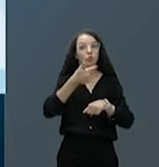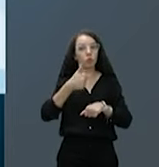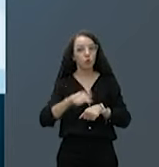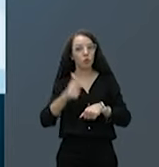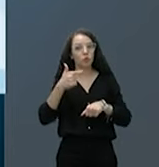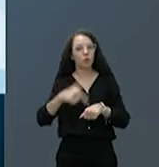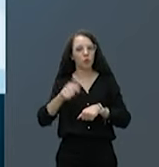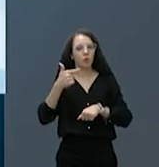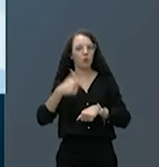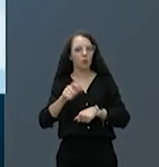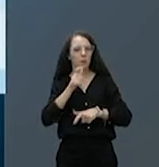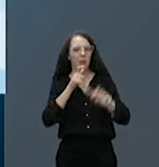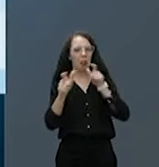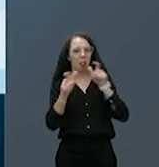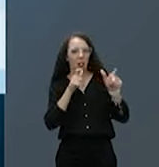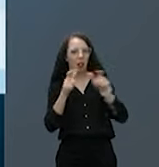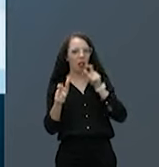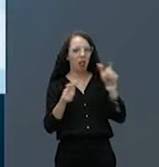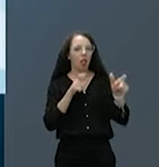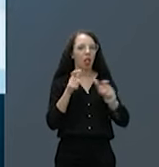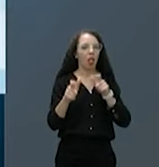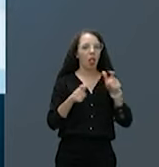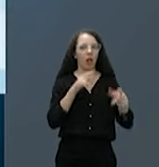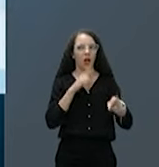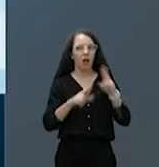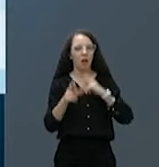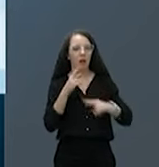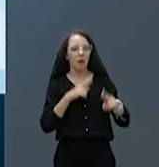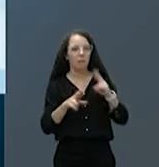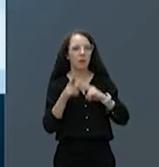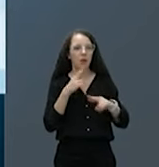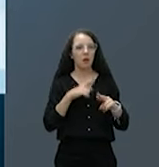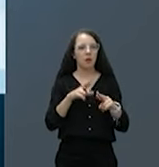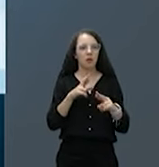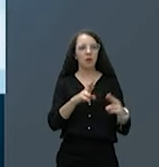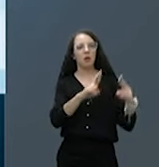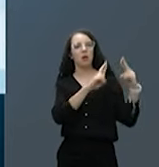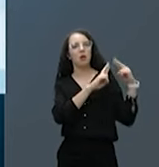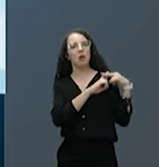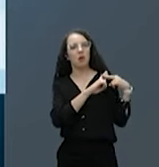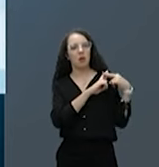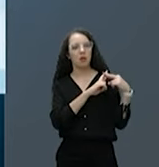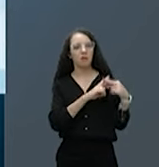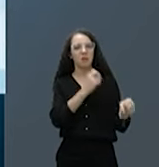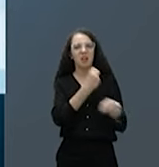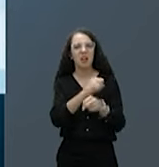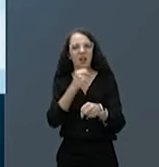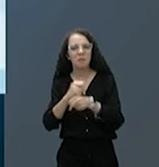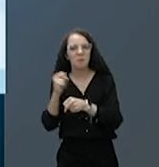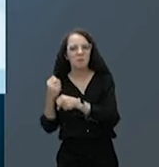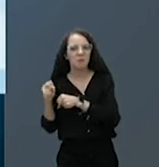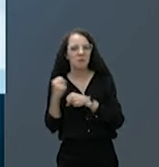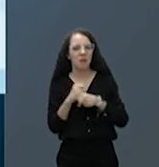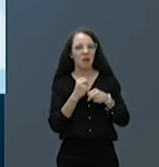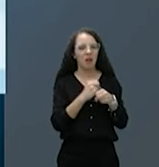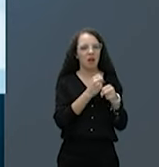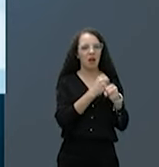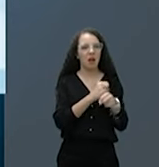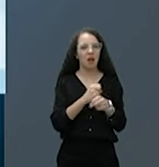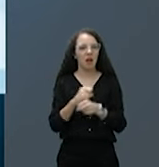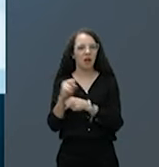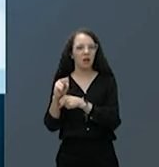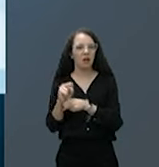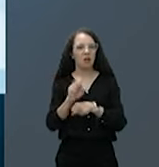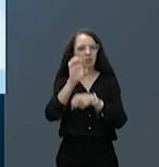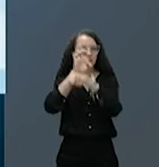caráter e imputando a ele o fato de ser responsável por quebrar o Estado do Rio de Janeiro e fazer com que os demais servidores ficassem sem